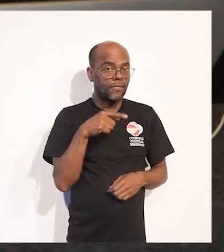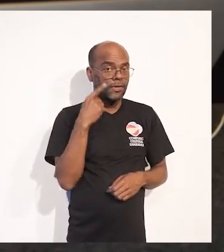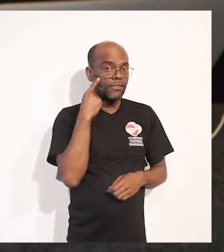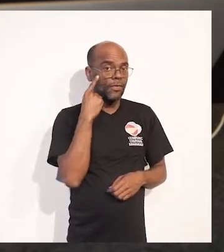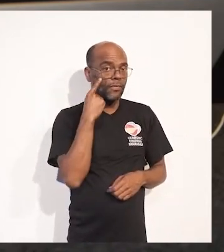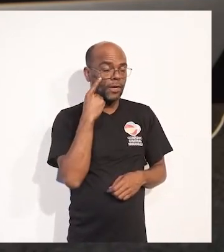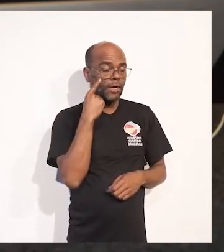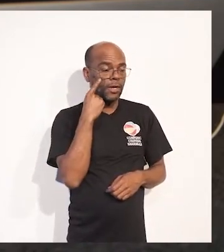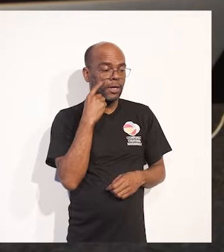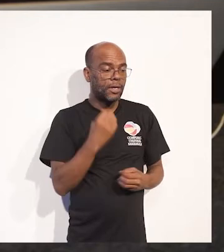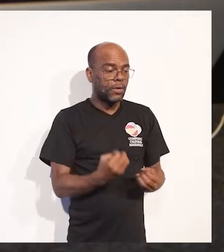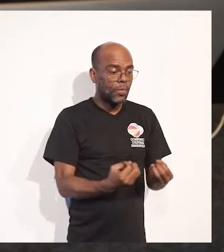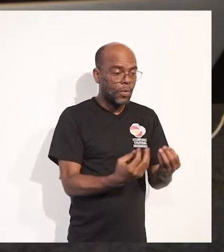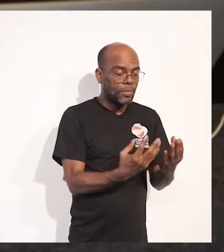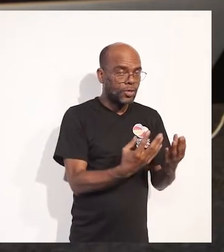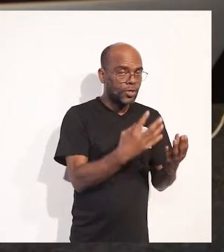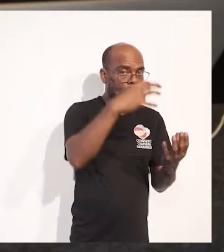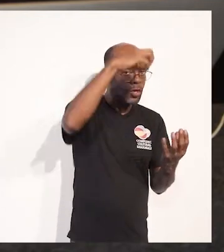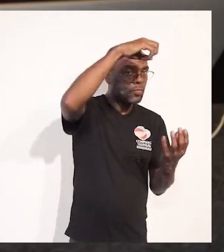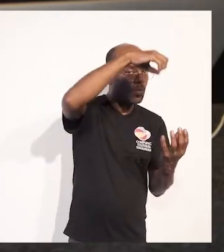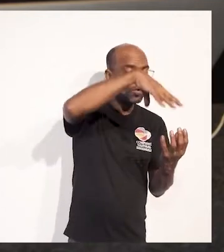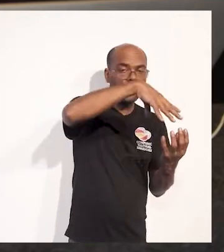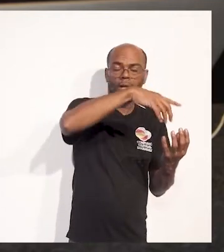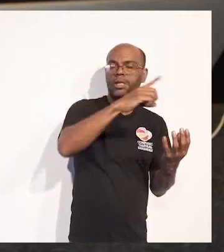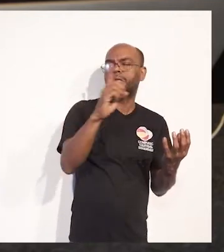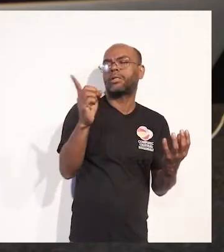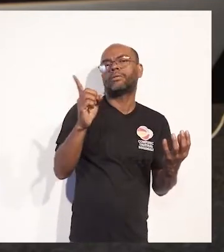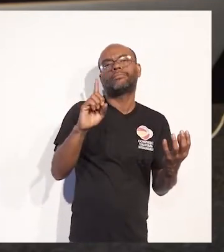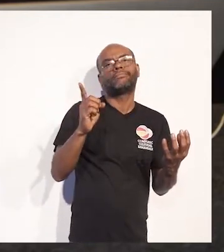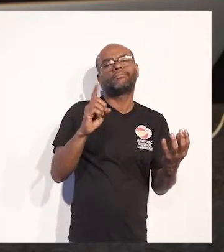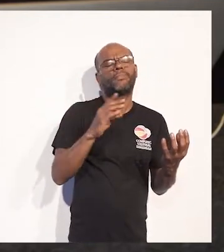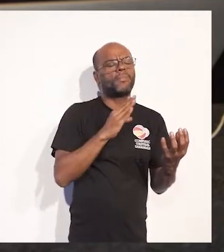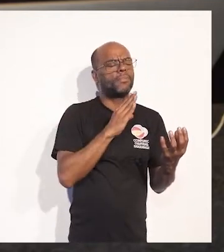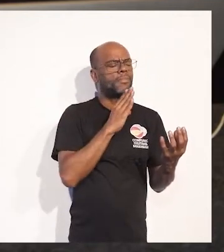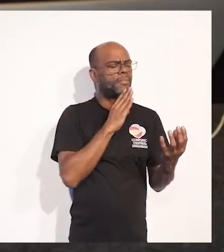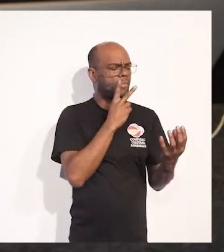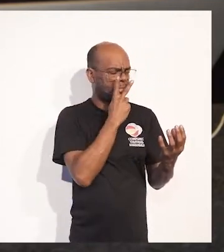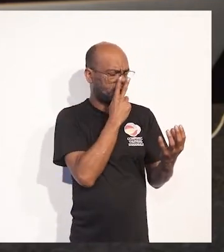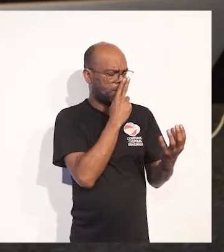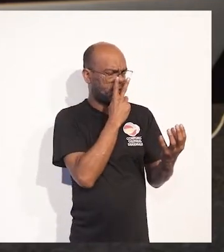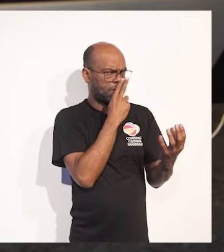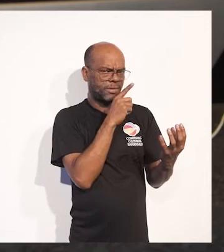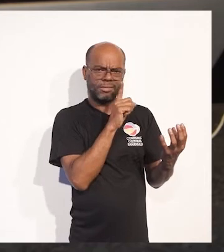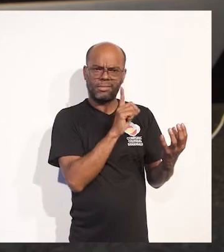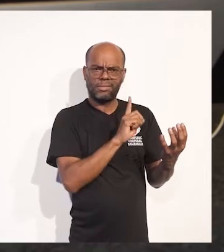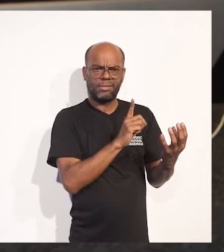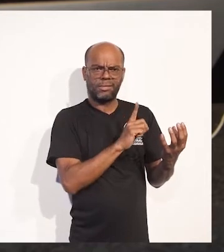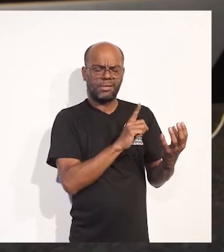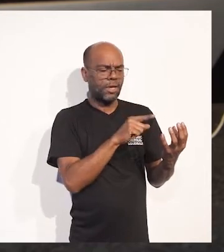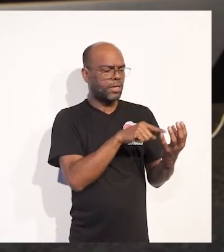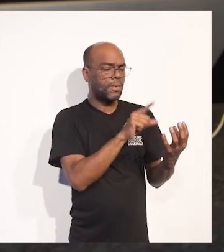os objetos, eles realmente não são o que parecem. Que todo momento da sua